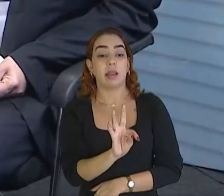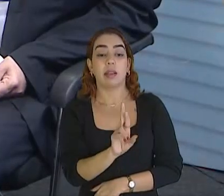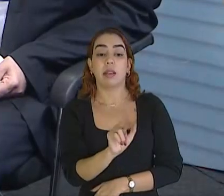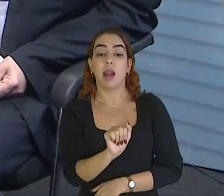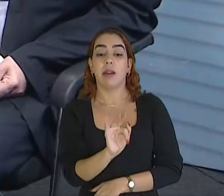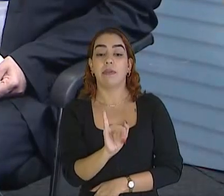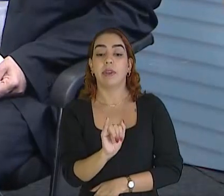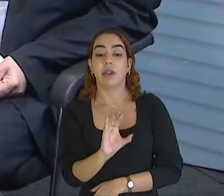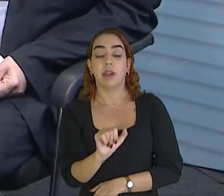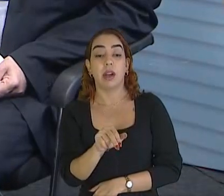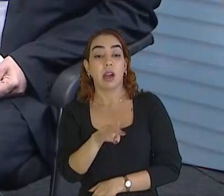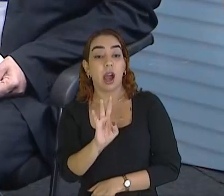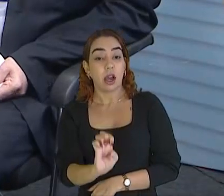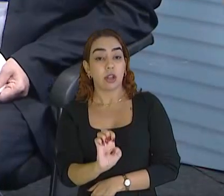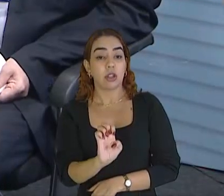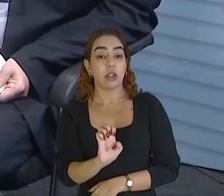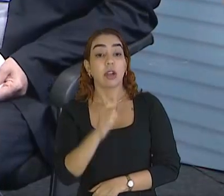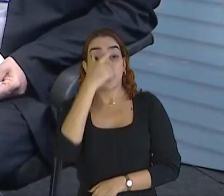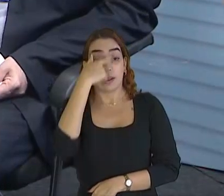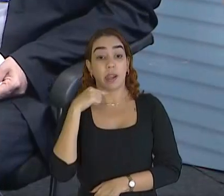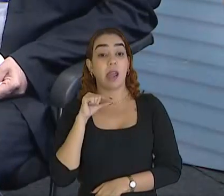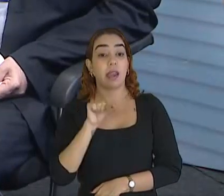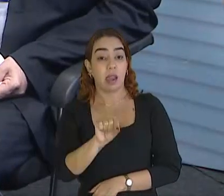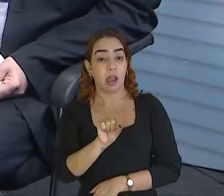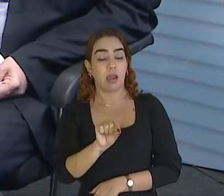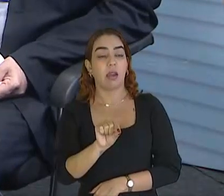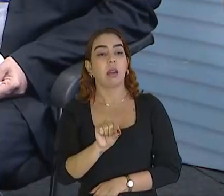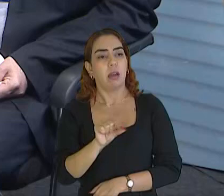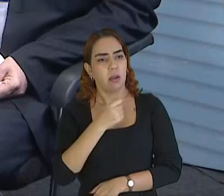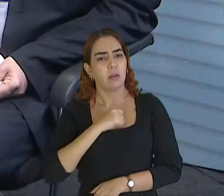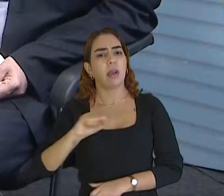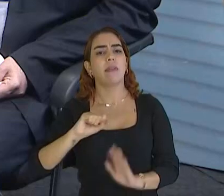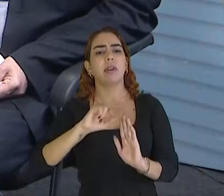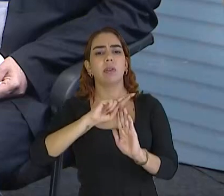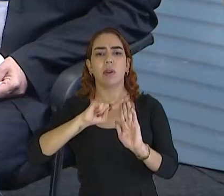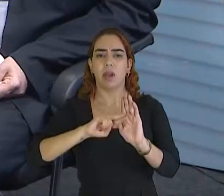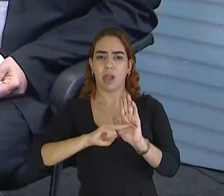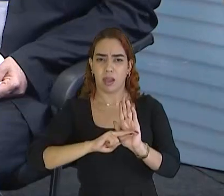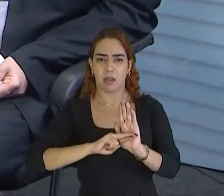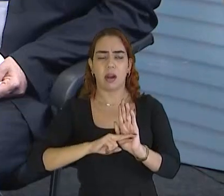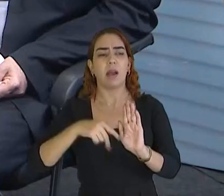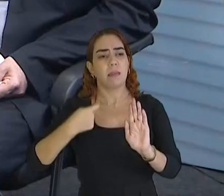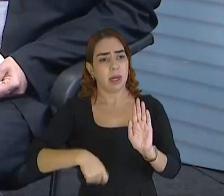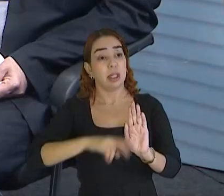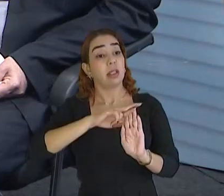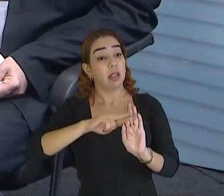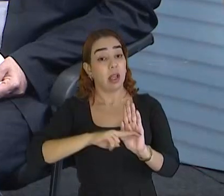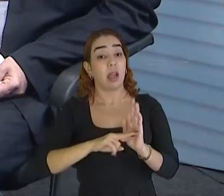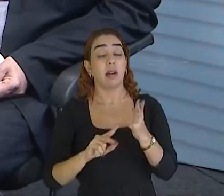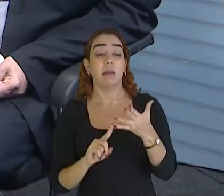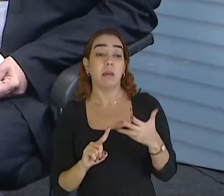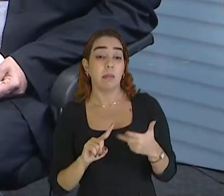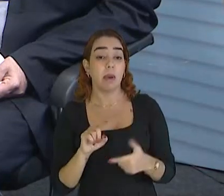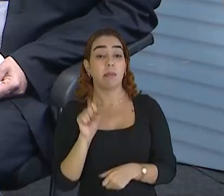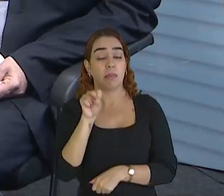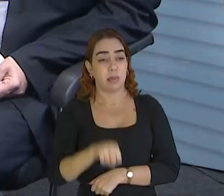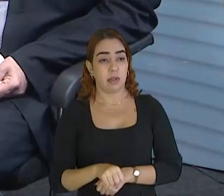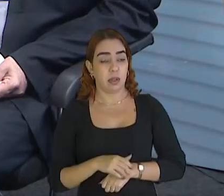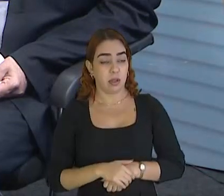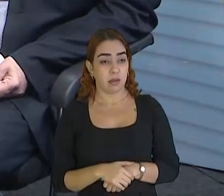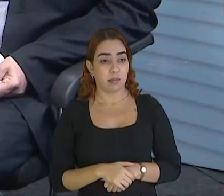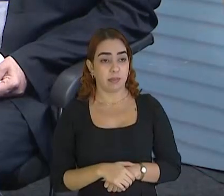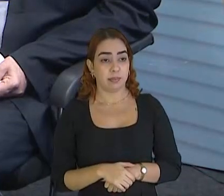É preciso caminhar para a regulação. Eu defendo a regulação. Esse modelo da regulação, portanto, que passa